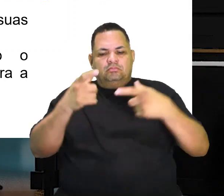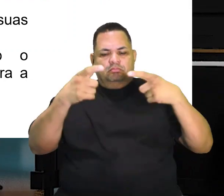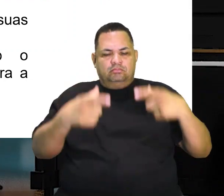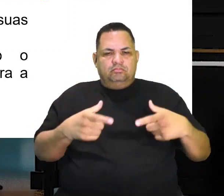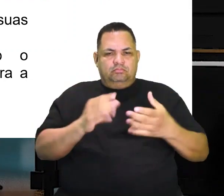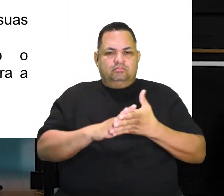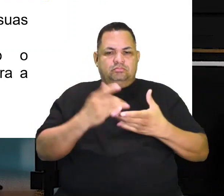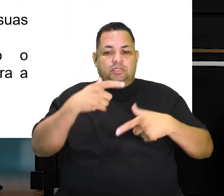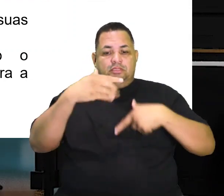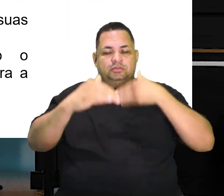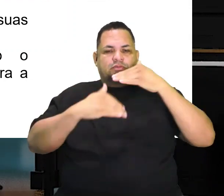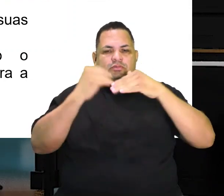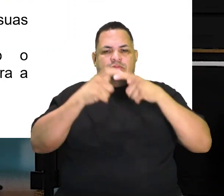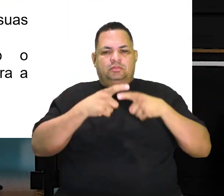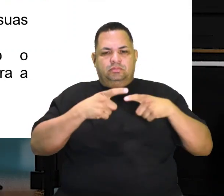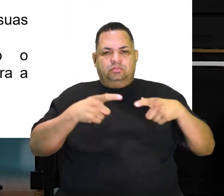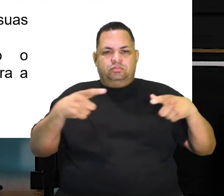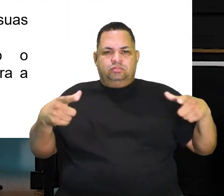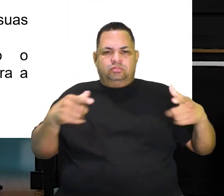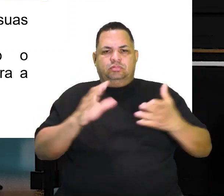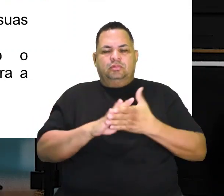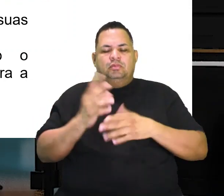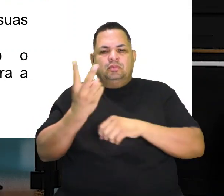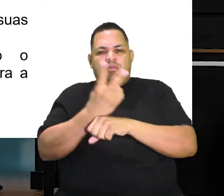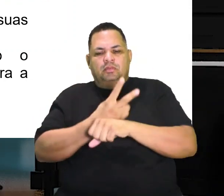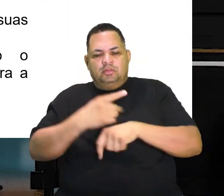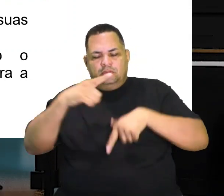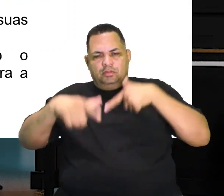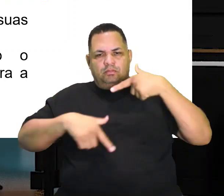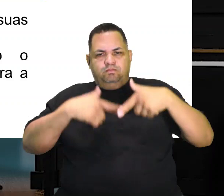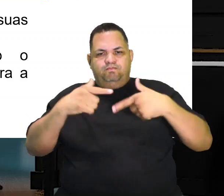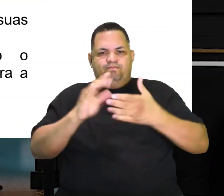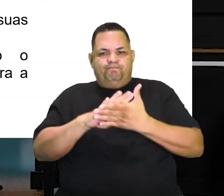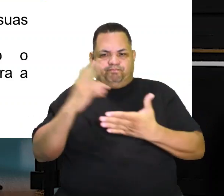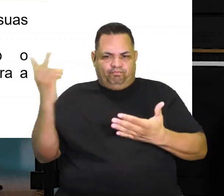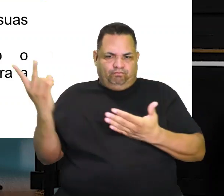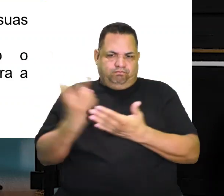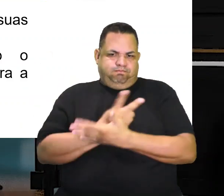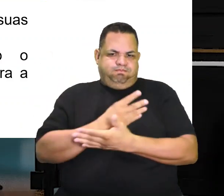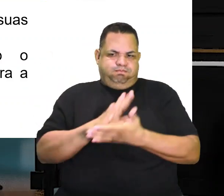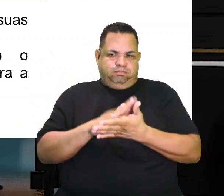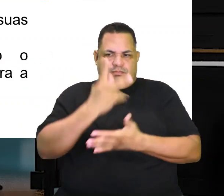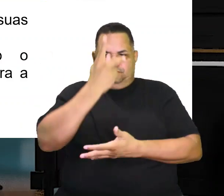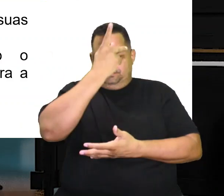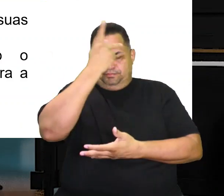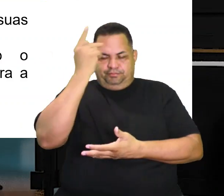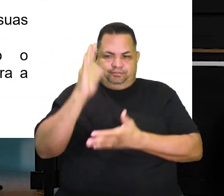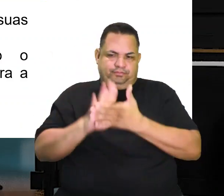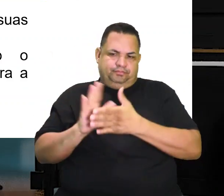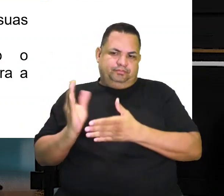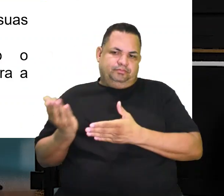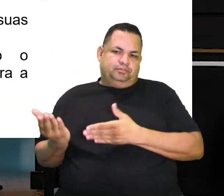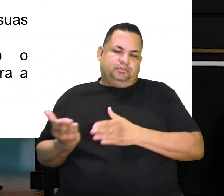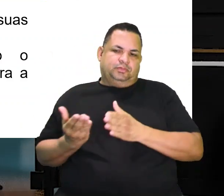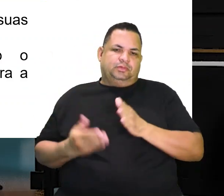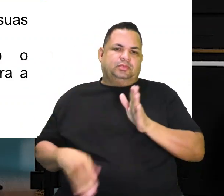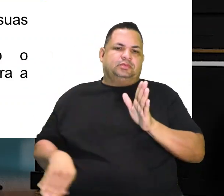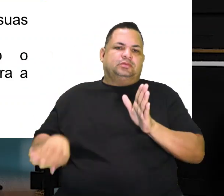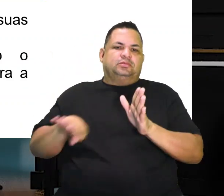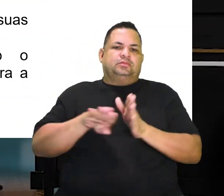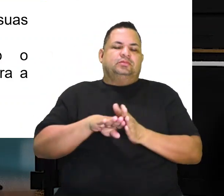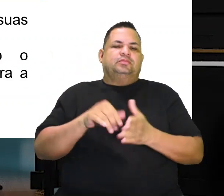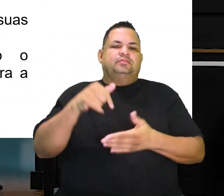está em crescimento, em busca de trabalho. Foi o que ocorreu com muitos migrantes aqui dos países vizinhos, né? Vieram